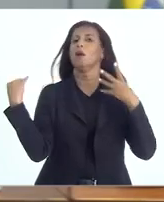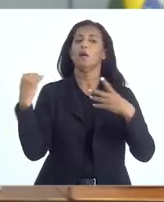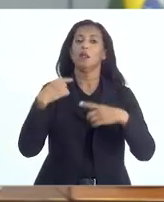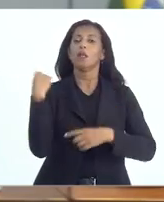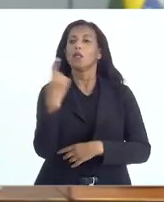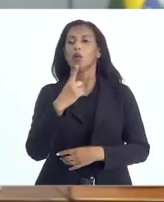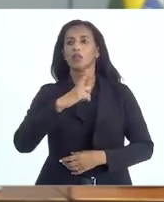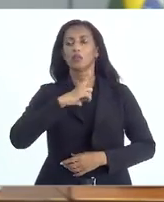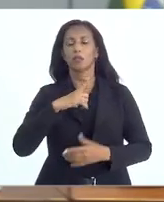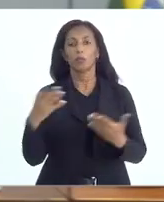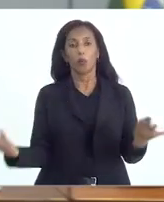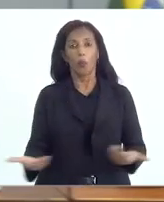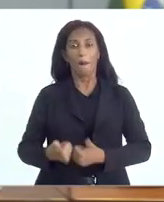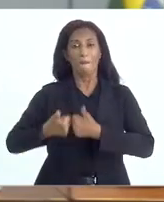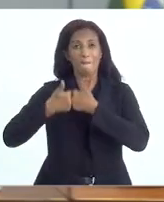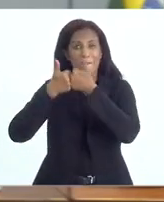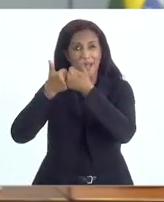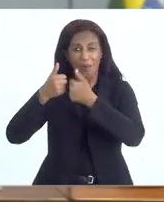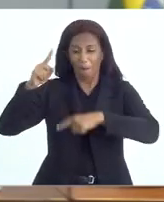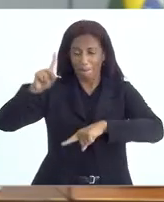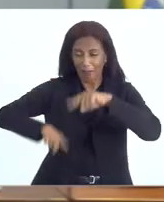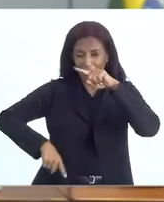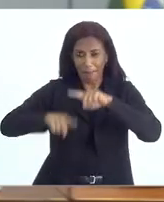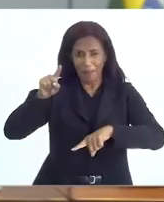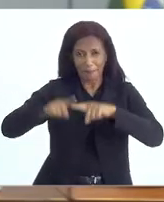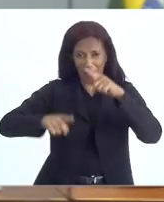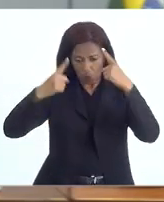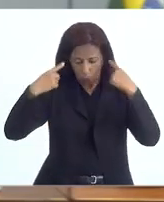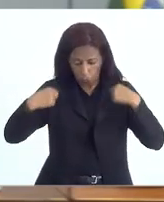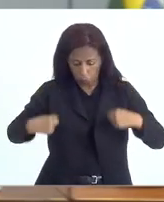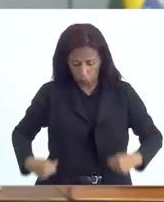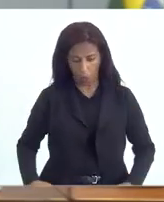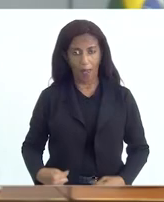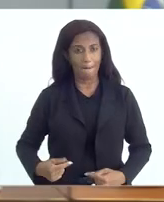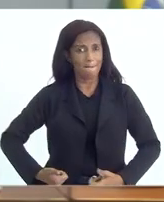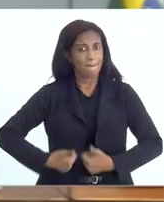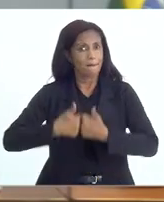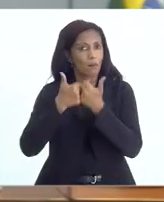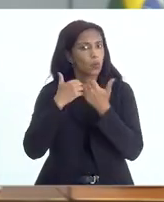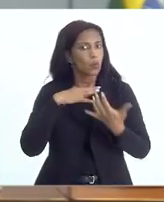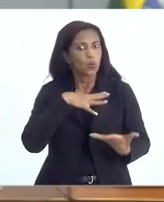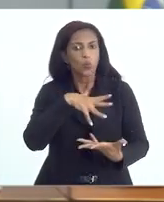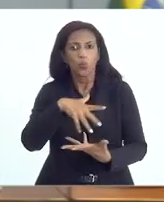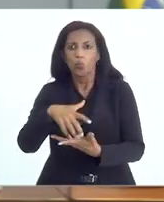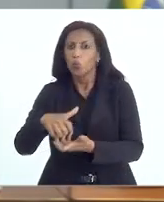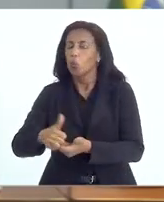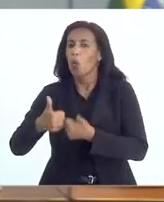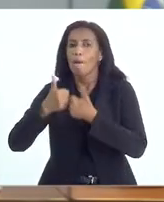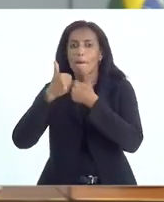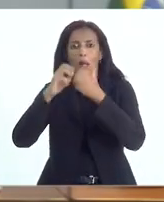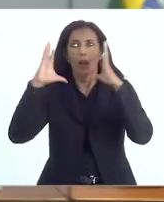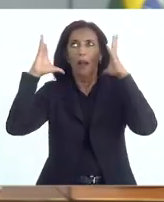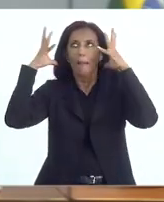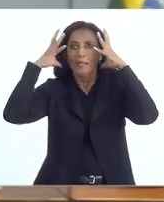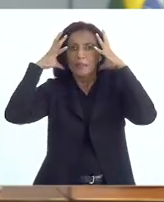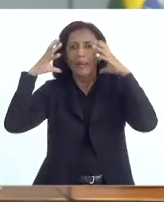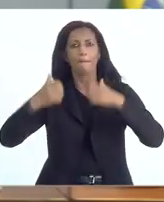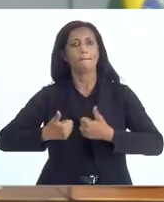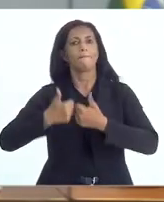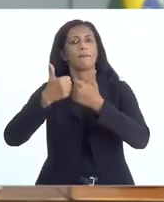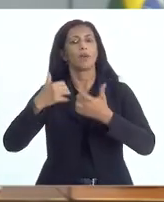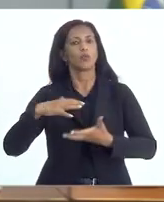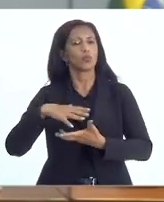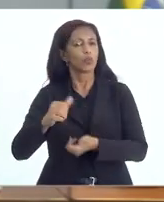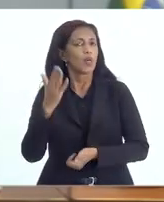utilizamos hoje o melhor equipamento de proteção respiratória do mundo o melhor capacete do mundo